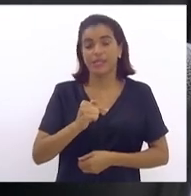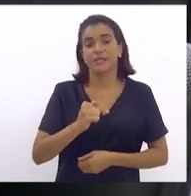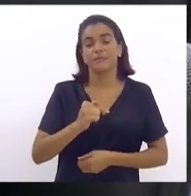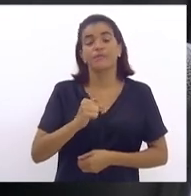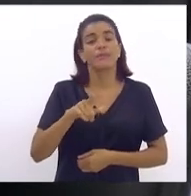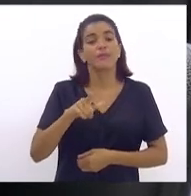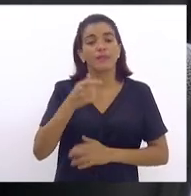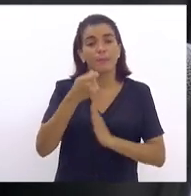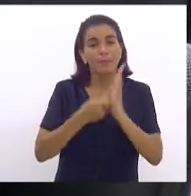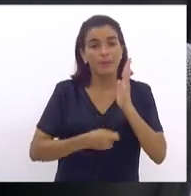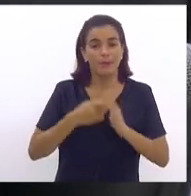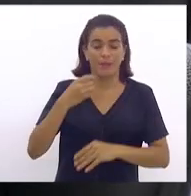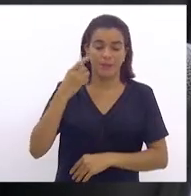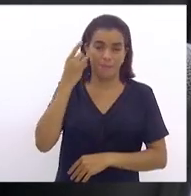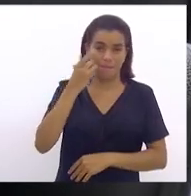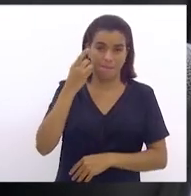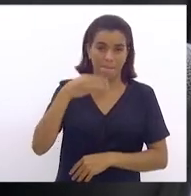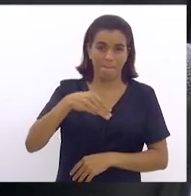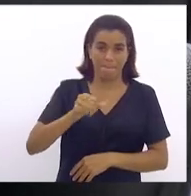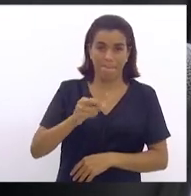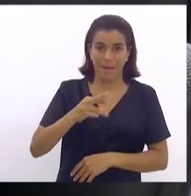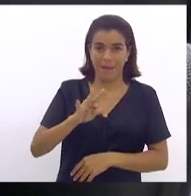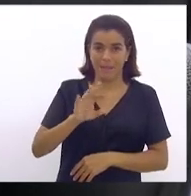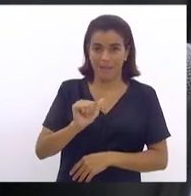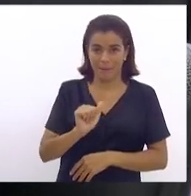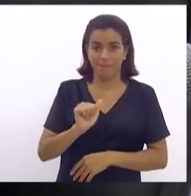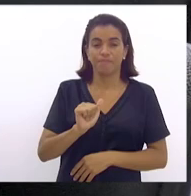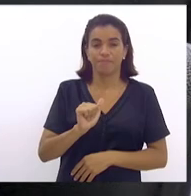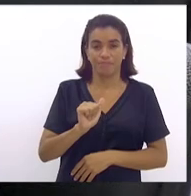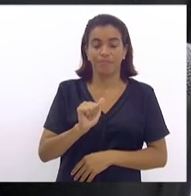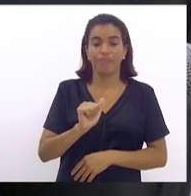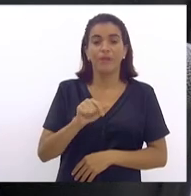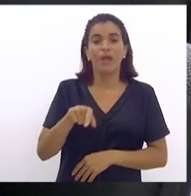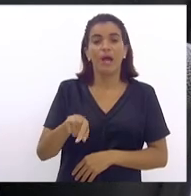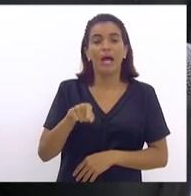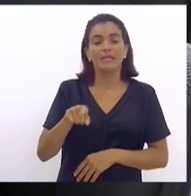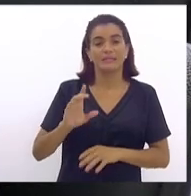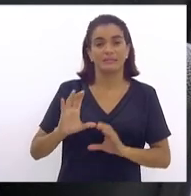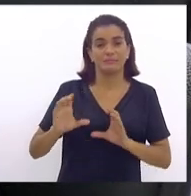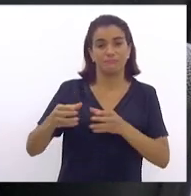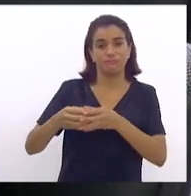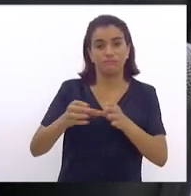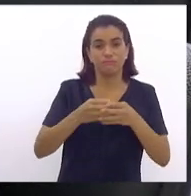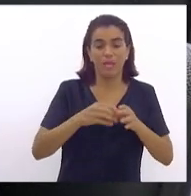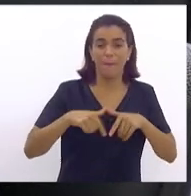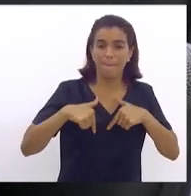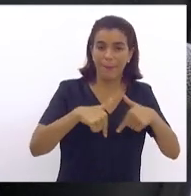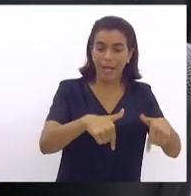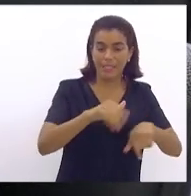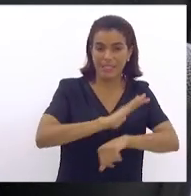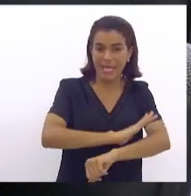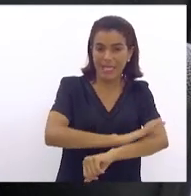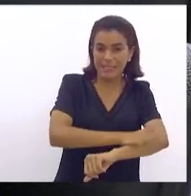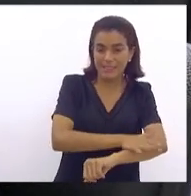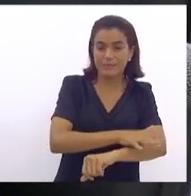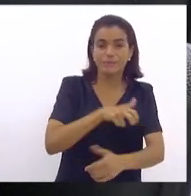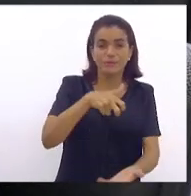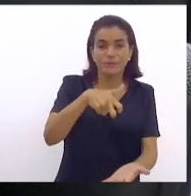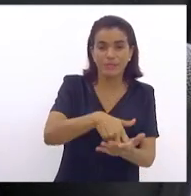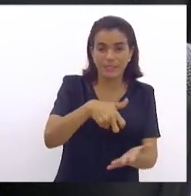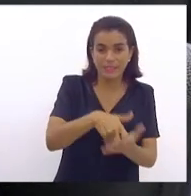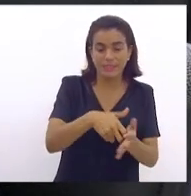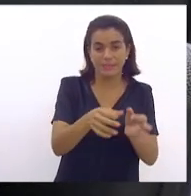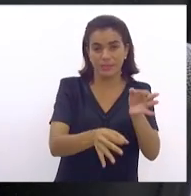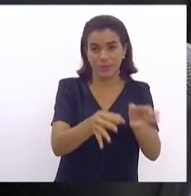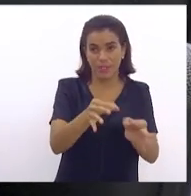da deputada Marta Rocha, que veda a concessão de benefícios fiscais às entidades condenadas por prática de racismo com sentença transitada em